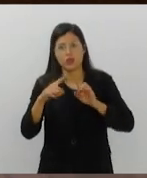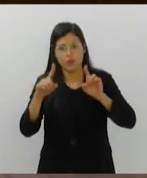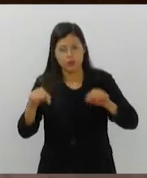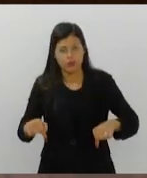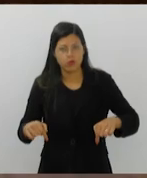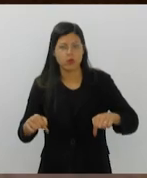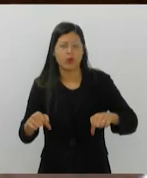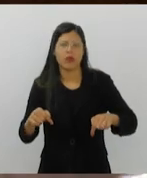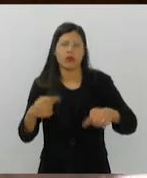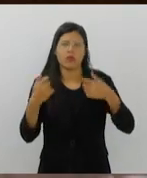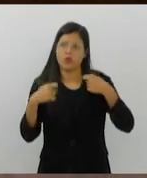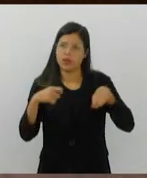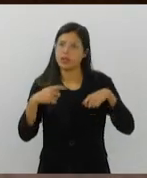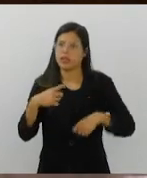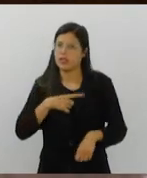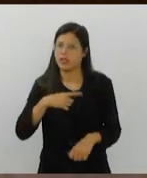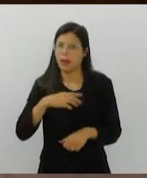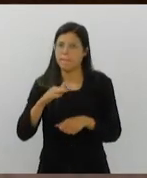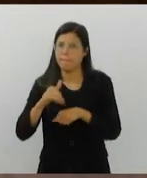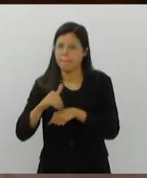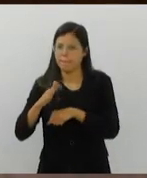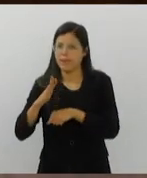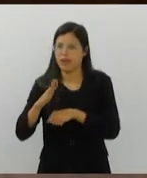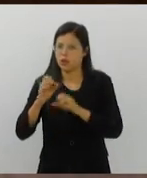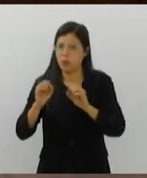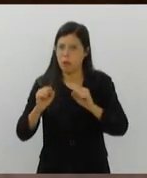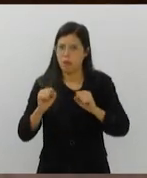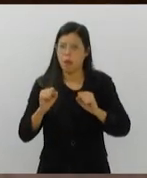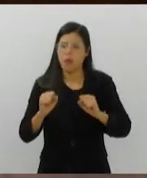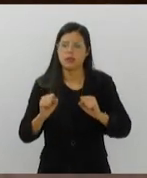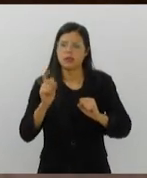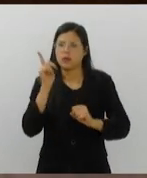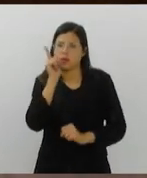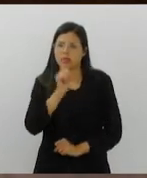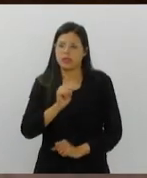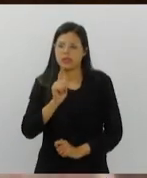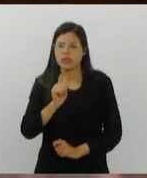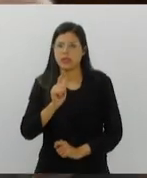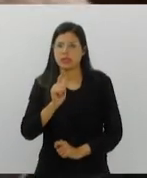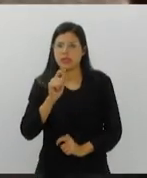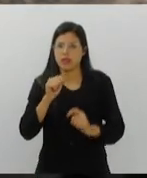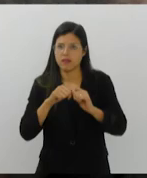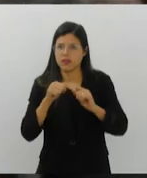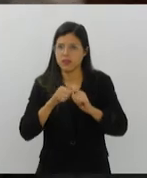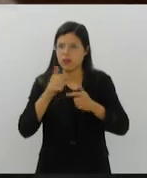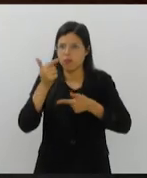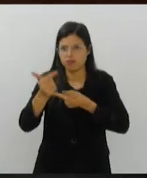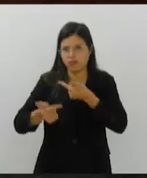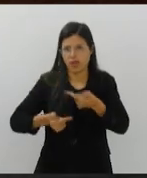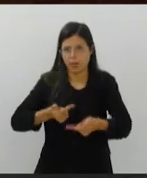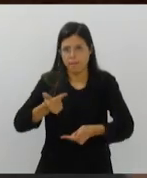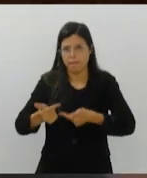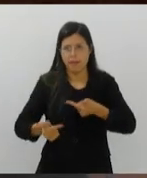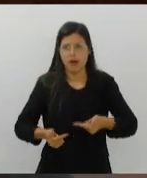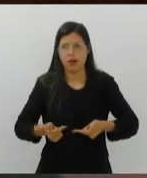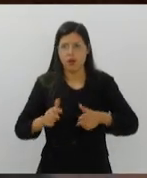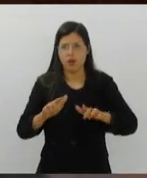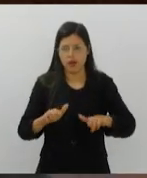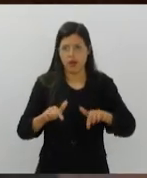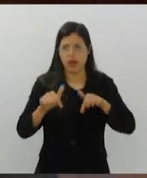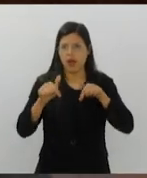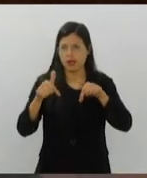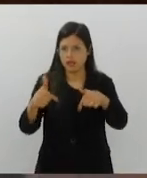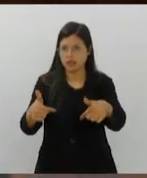número razoável, que possam realmente desempenhar aí as tarefas e as ações